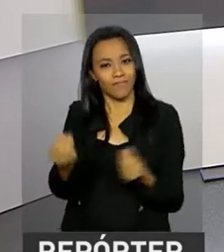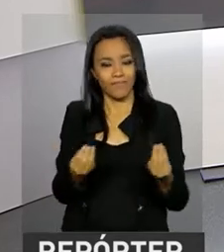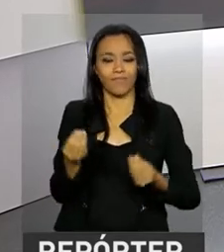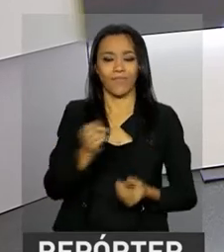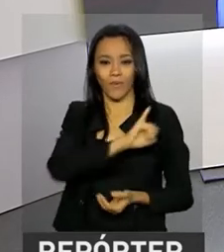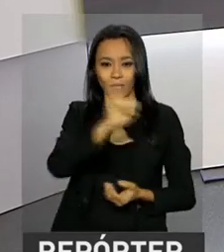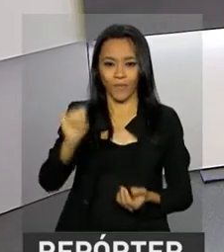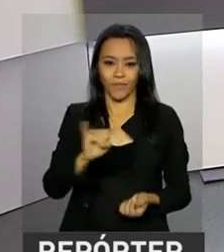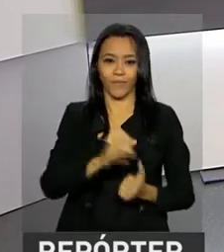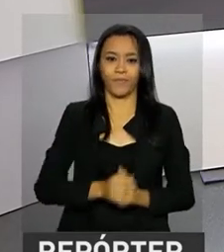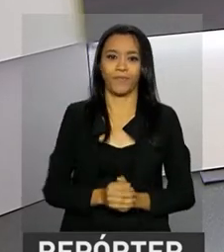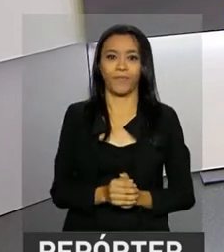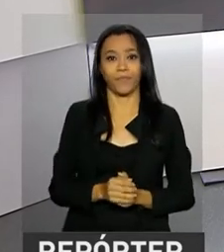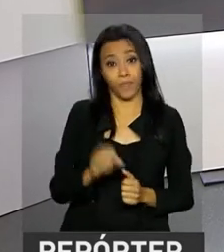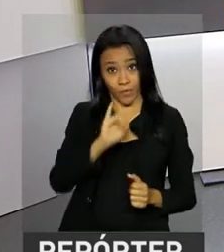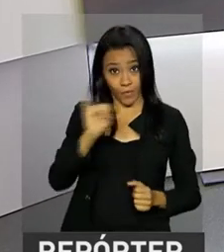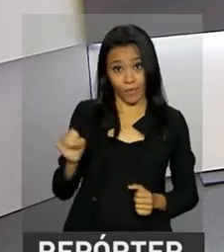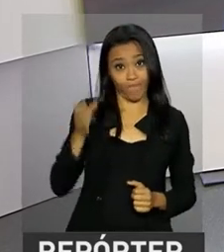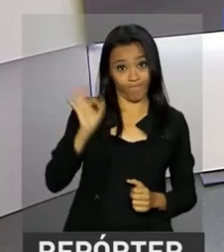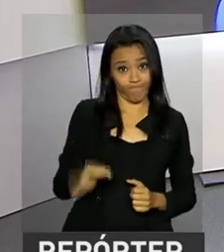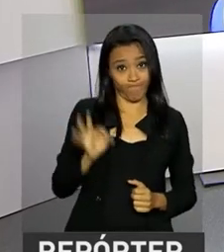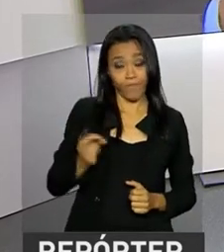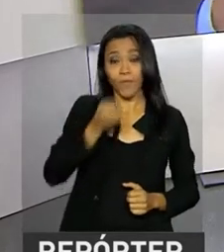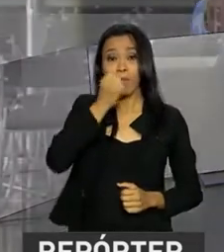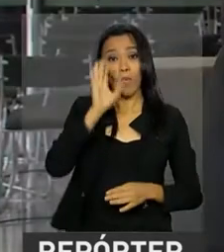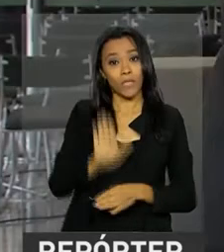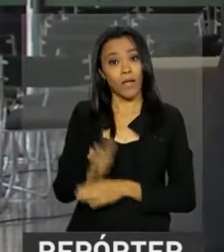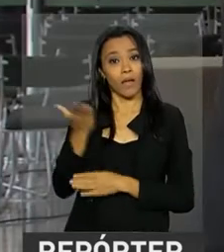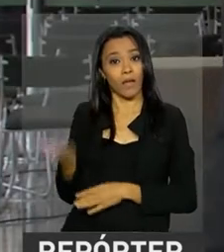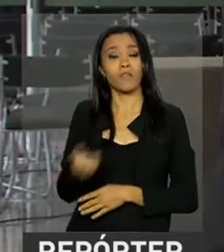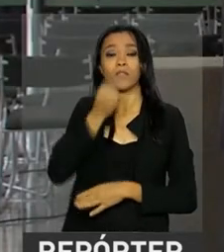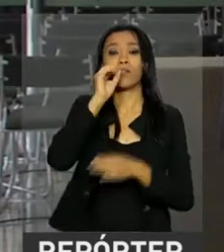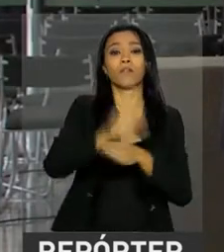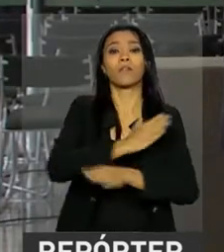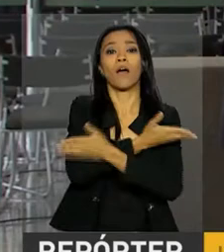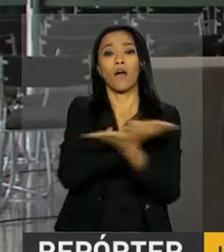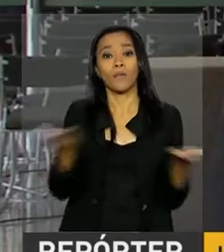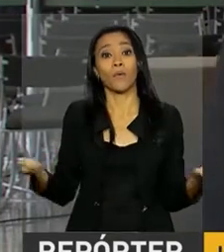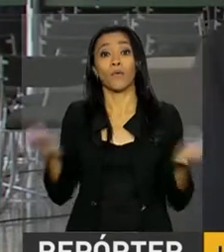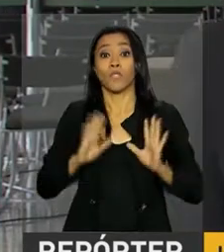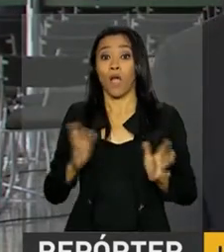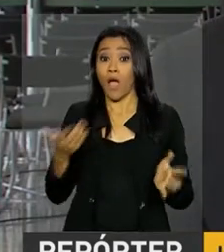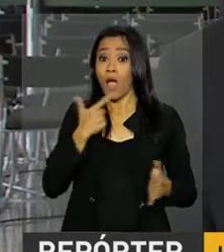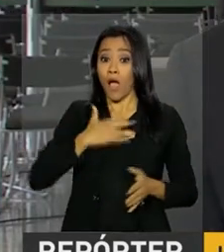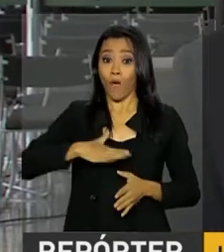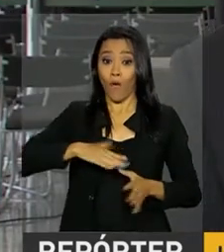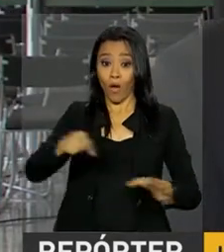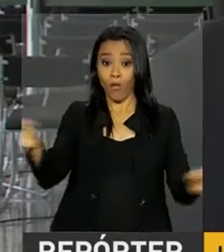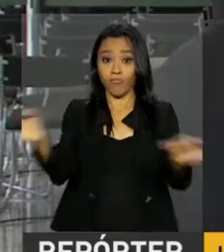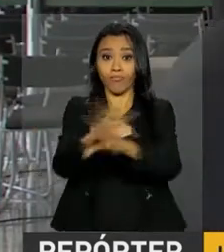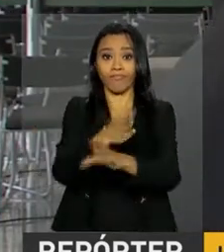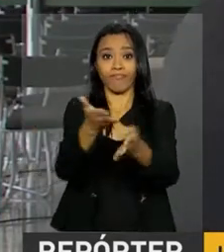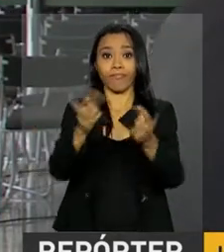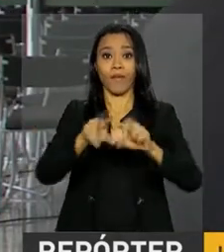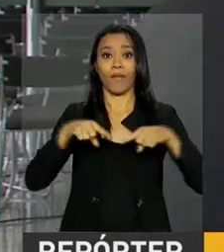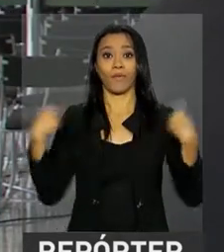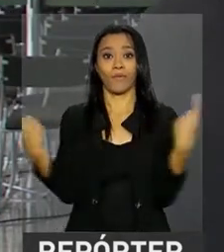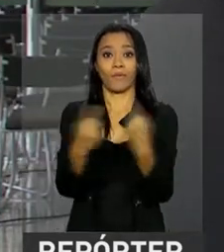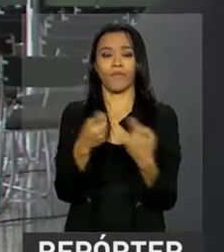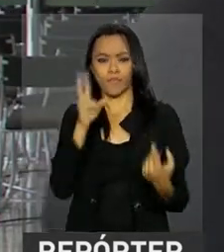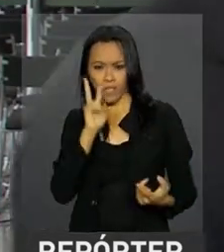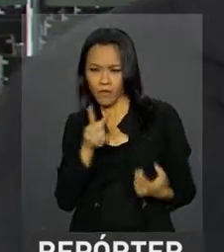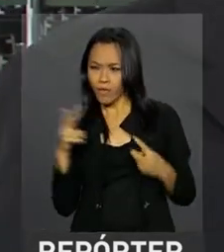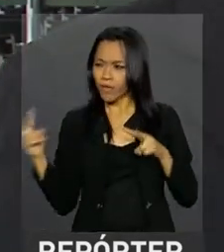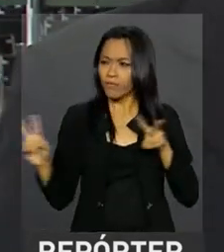pedro am biente boa tarde você boa tarde a todos esta semana acabou agora linha aqui no palácio do planalto que ainda